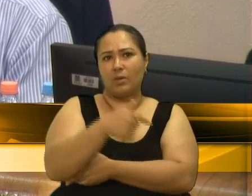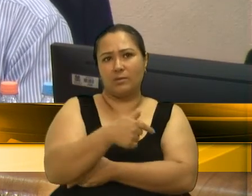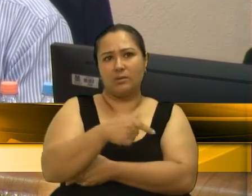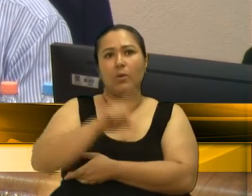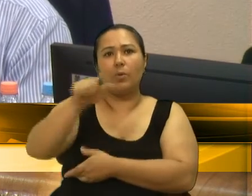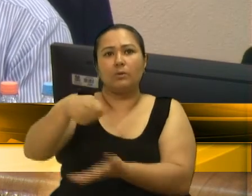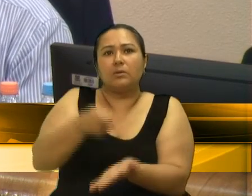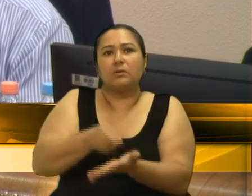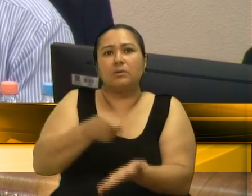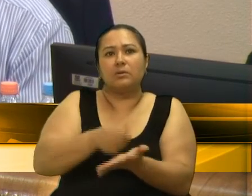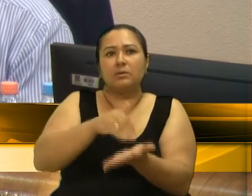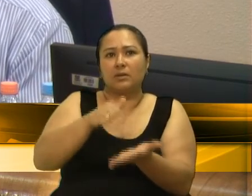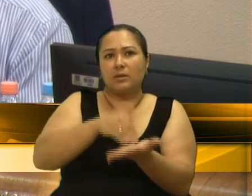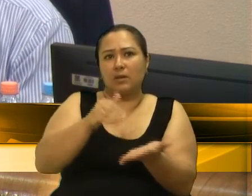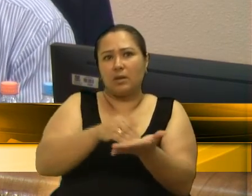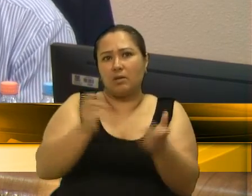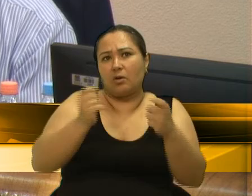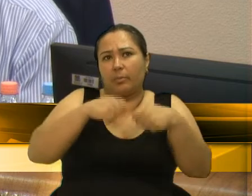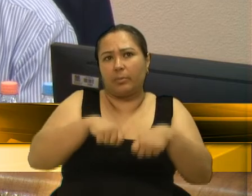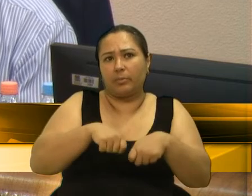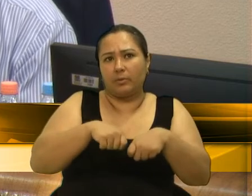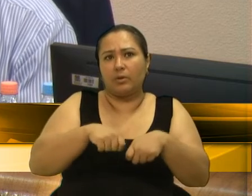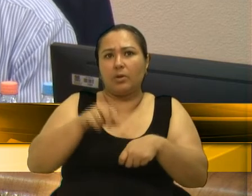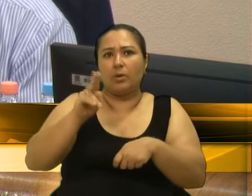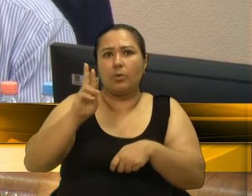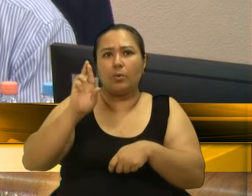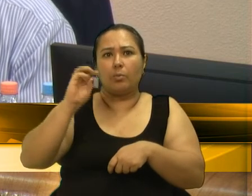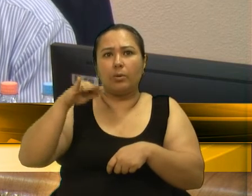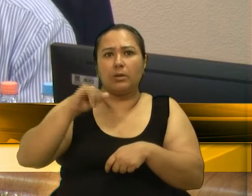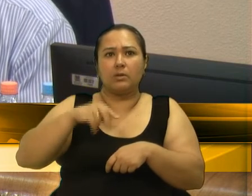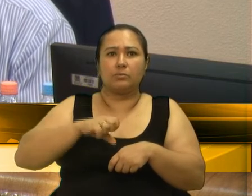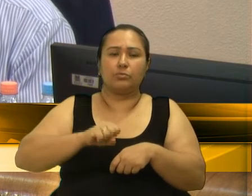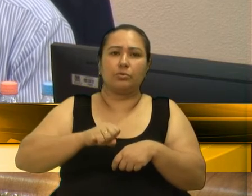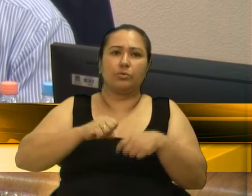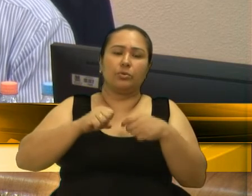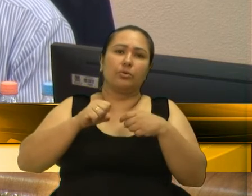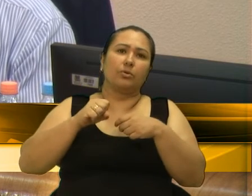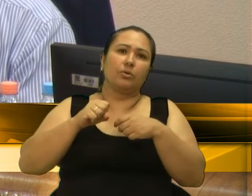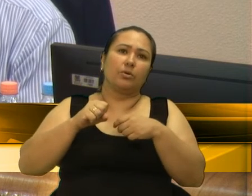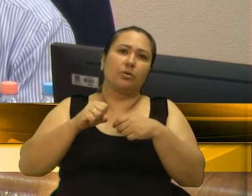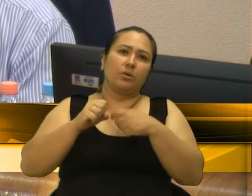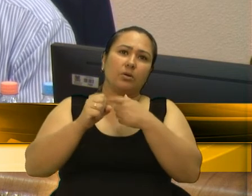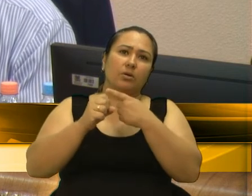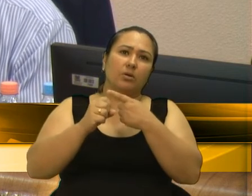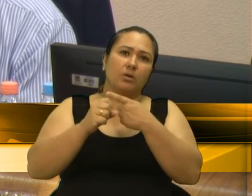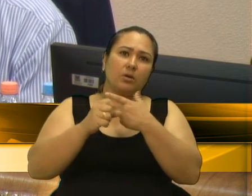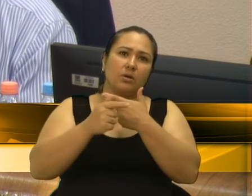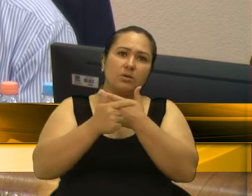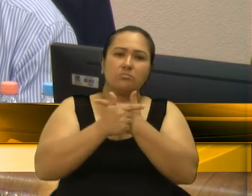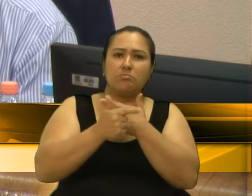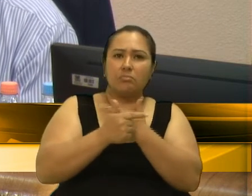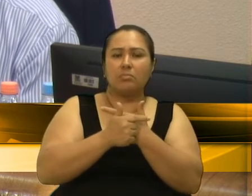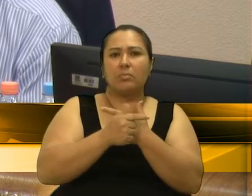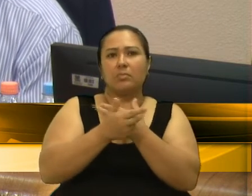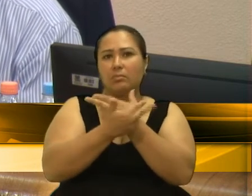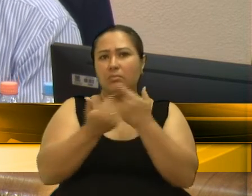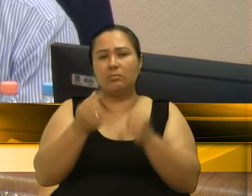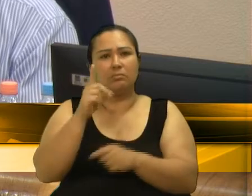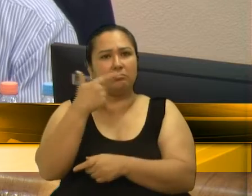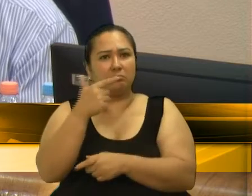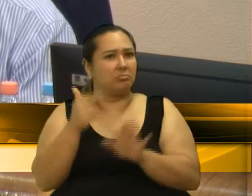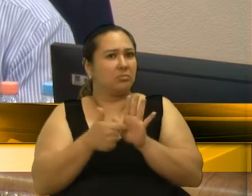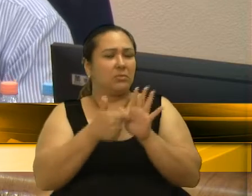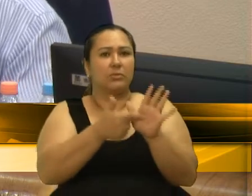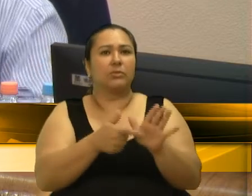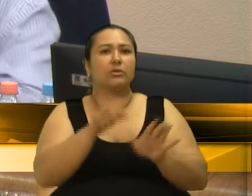exigências pelas secretarias competentes de urbanismo, trânsito, SMEL, SEMA e a própria cultura. Então segue esse trâmite. Não houve manifestação jurídica,